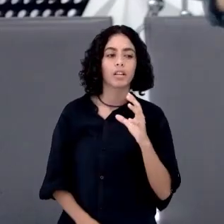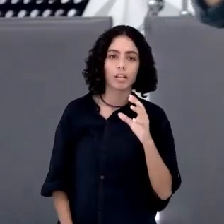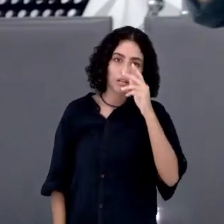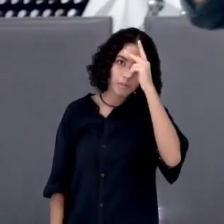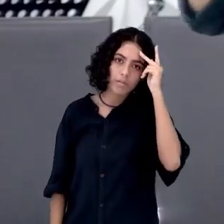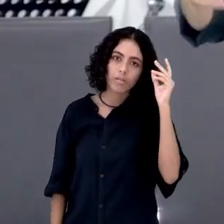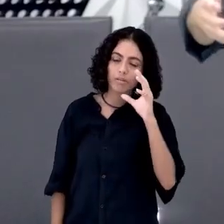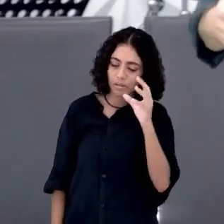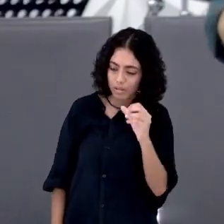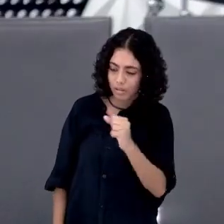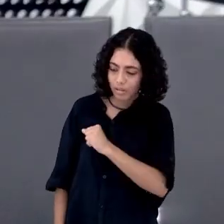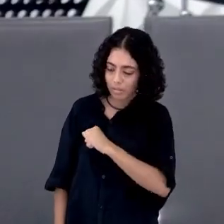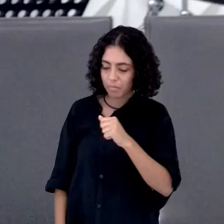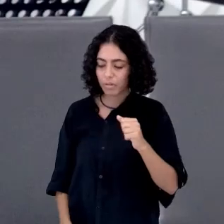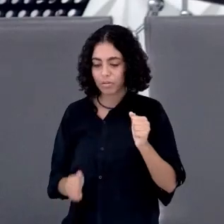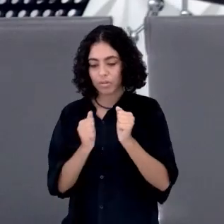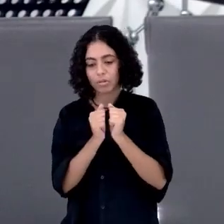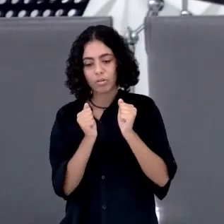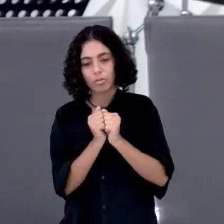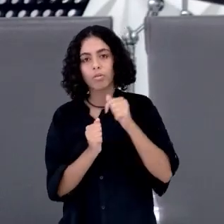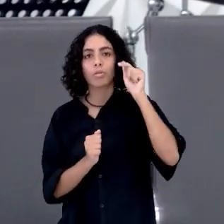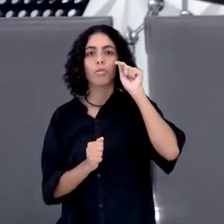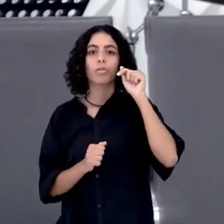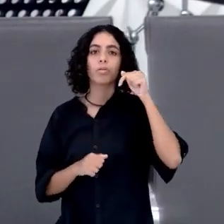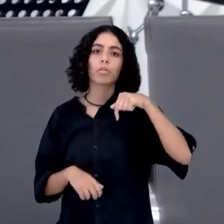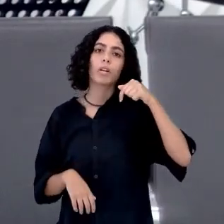estivessem junto com você servindo ao Senhor.